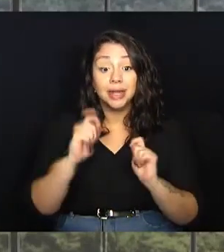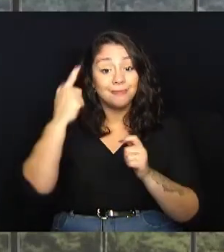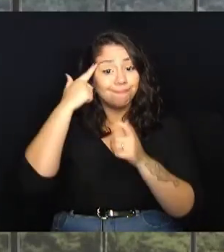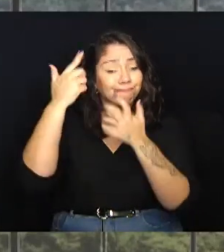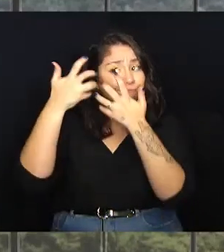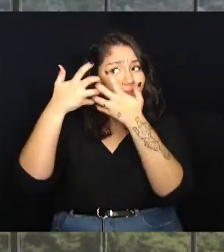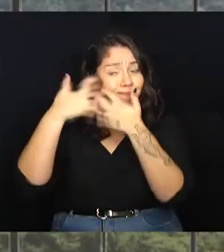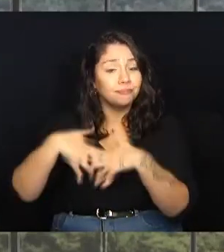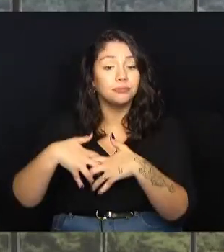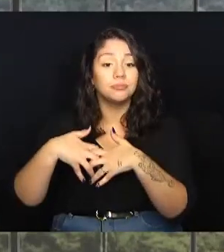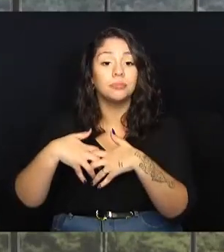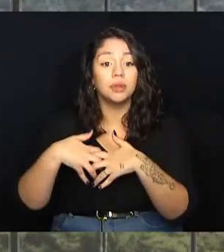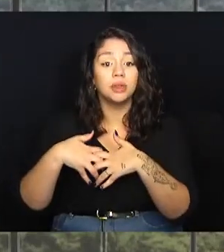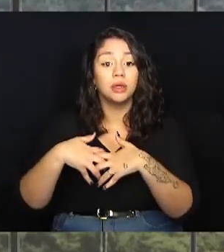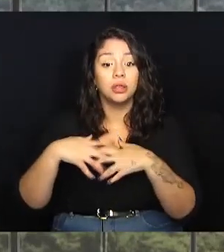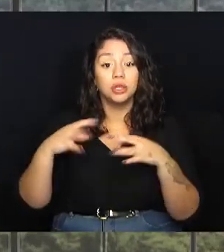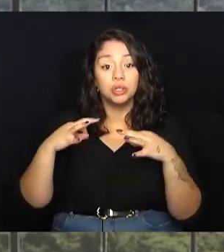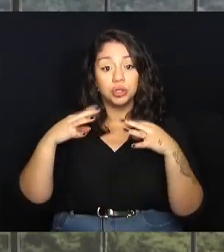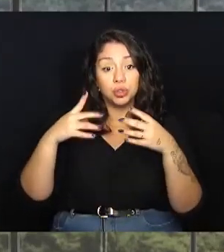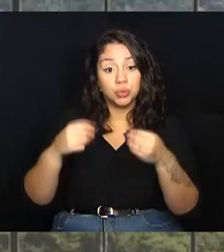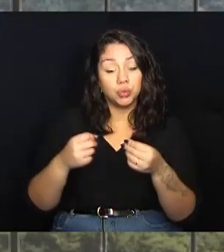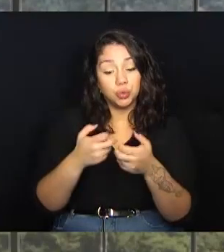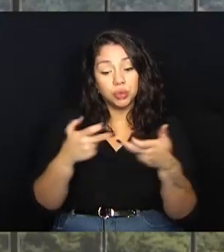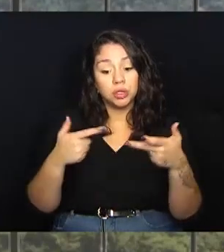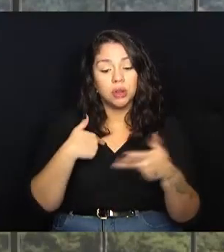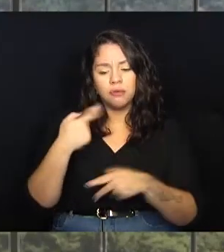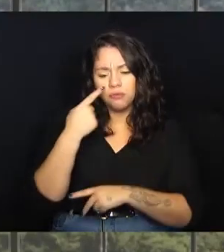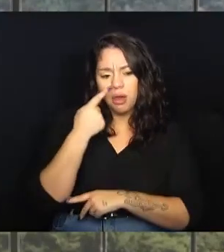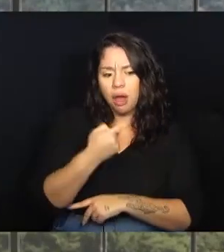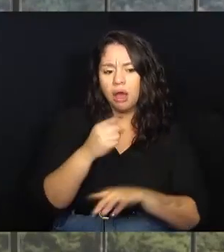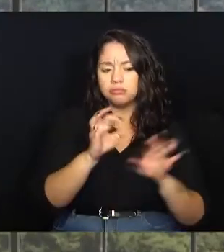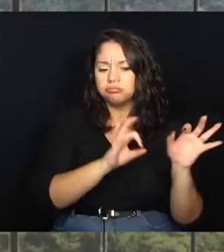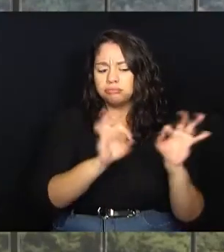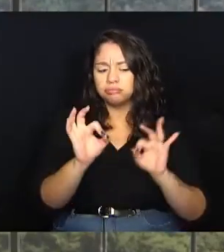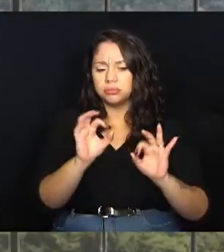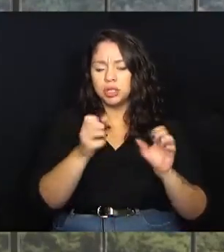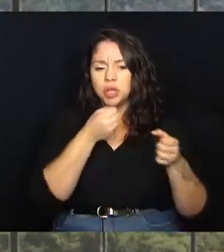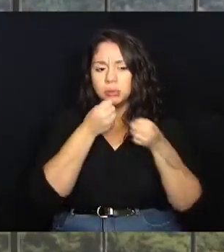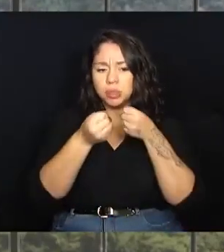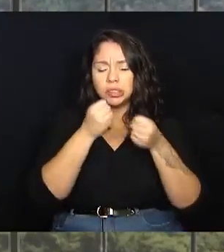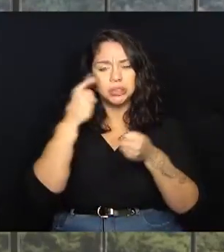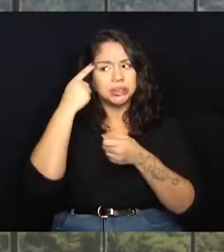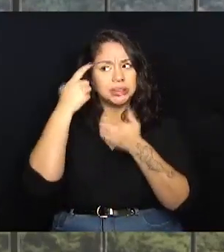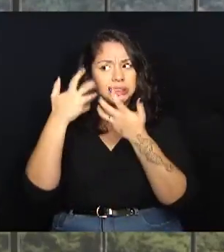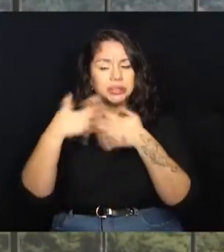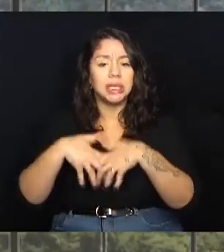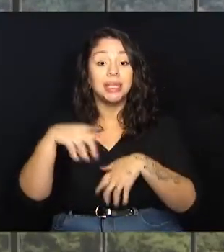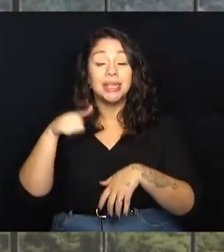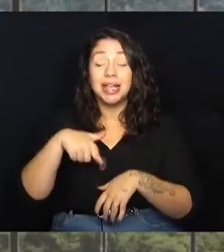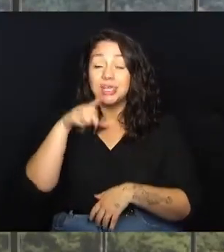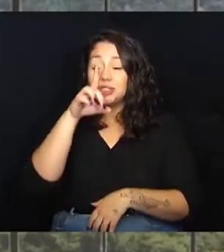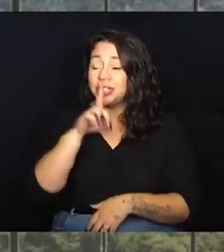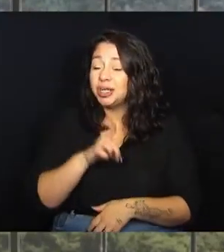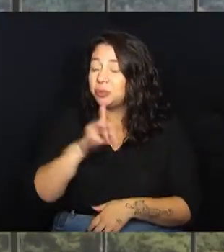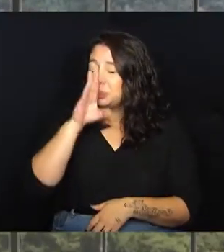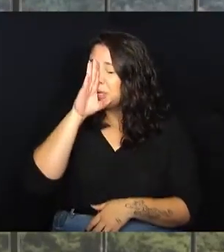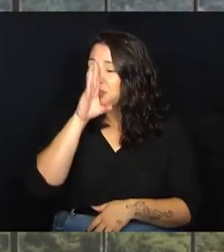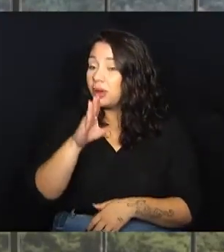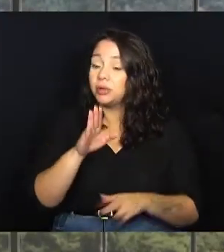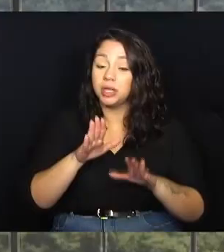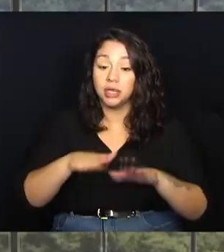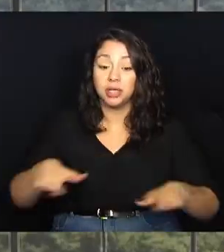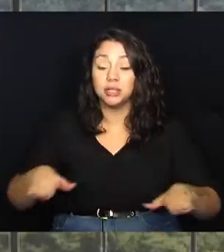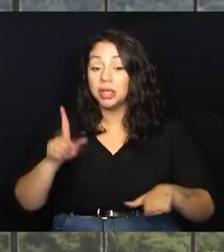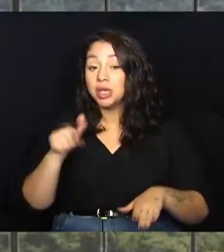pensar de tudo aquilo que a gente viu ali na reportagem, de tudo que a senhora conhece quando a gente pensa no direito primordial da criança também, que